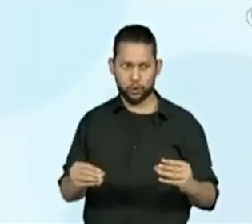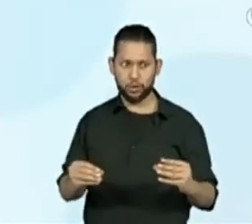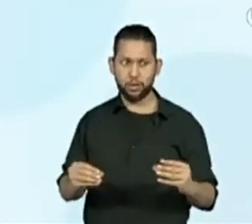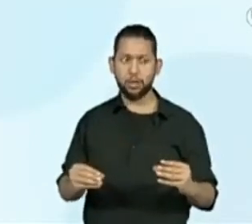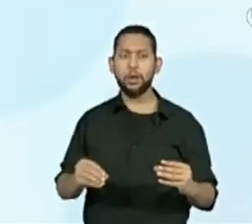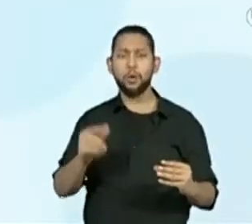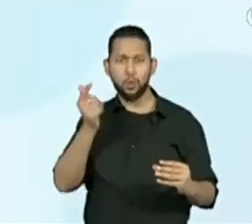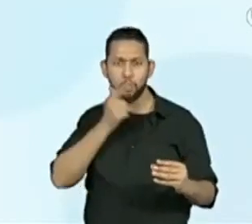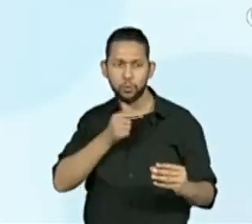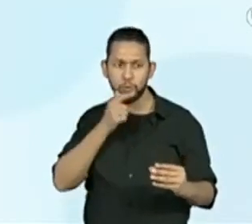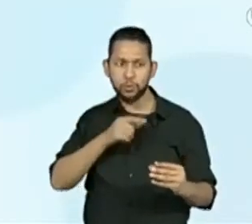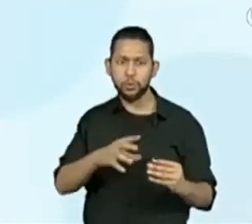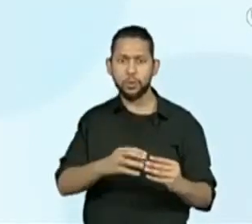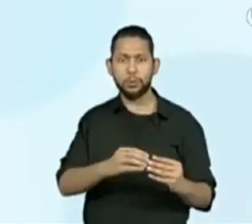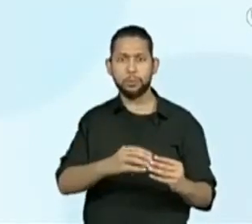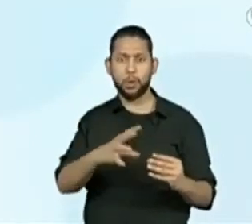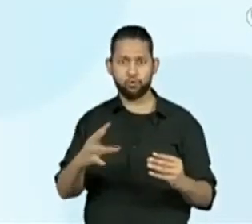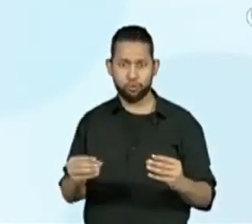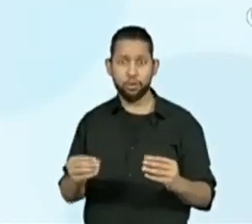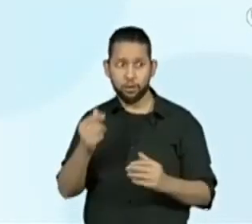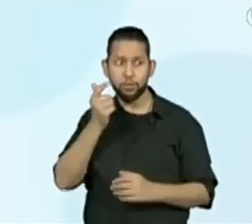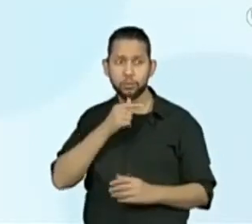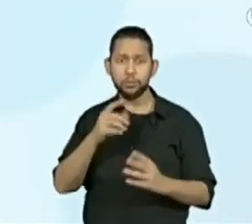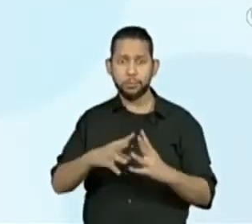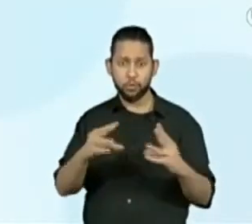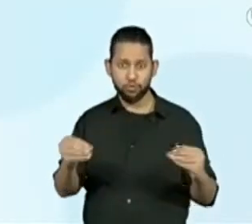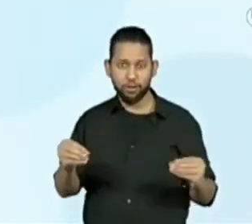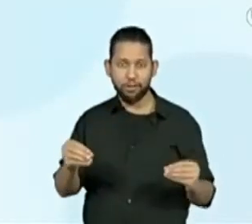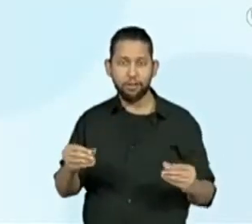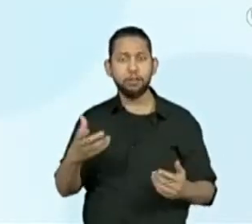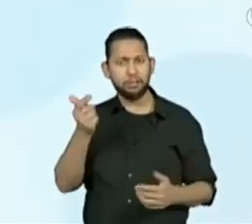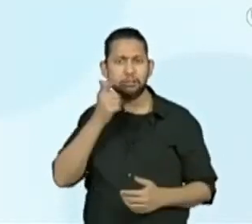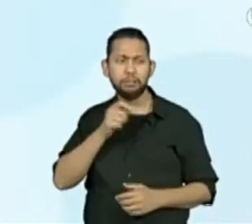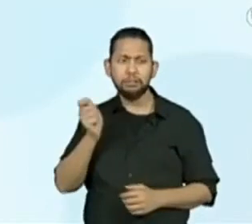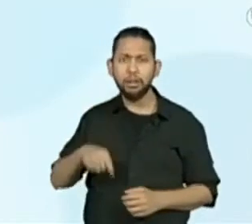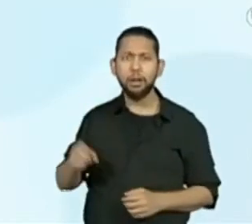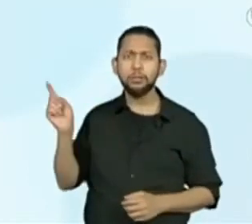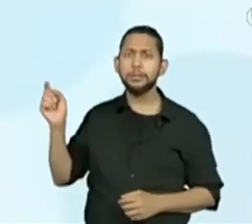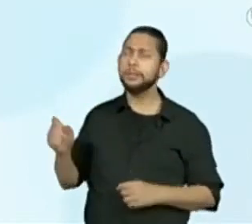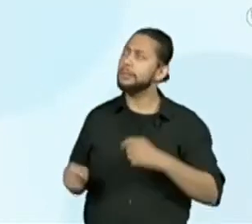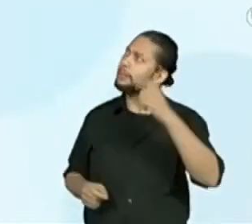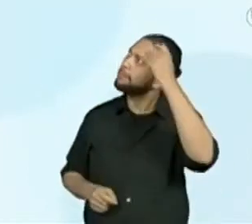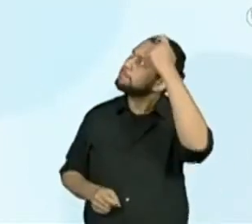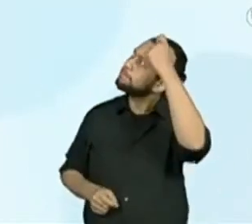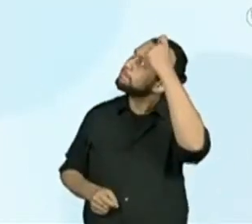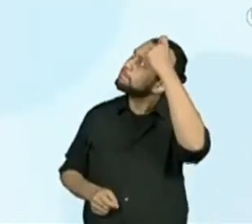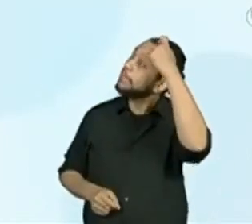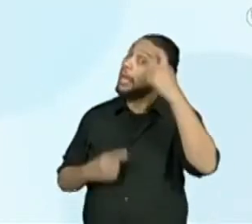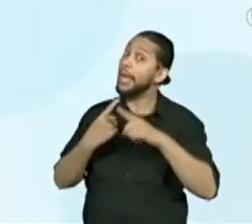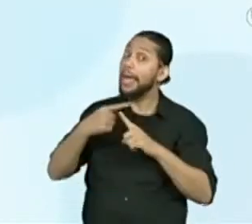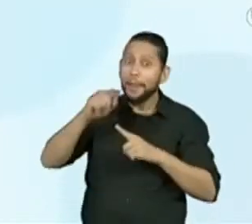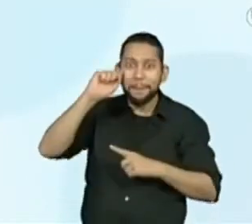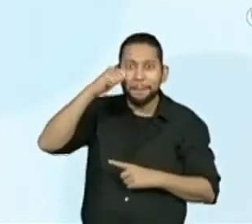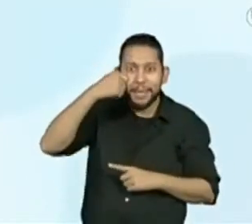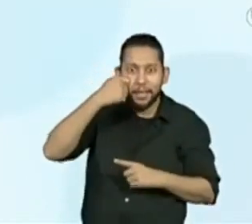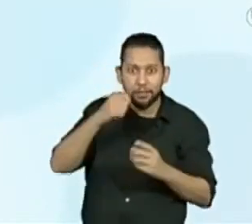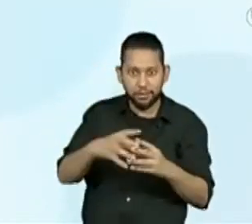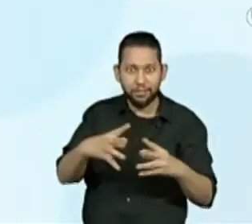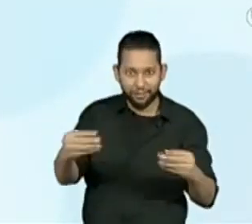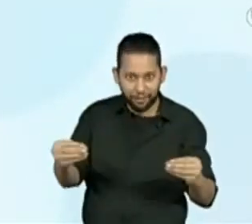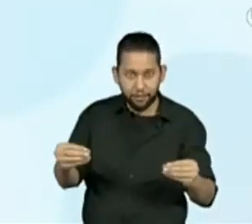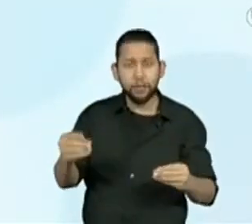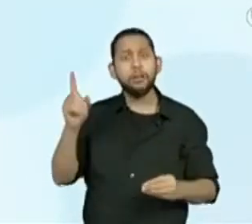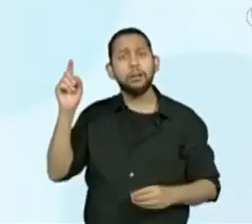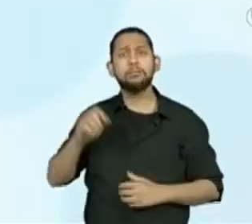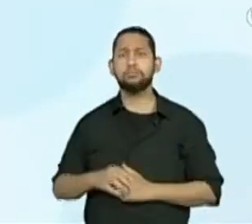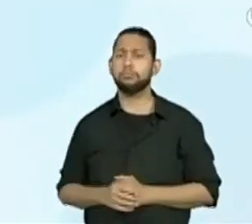E no caso da berinjela e como que a gente pode Qual será o valor de